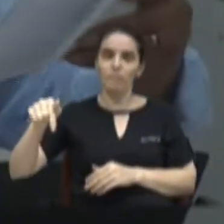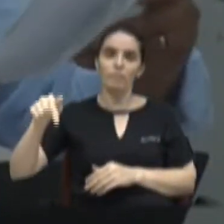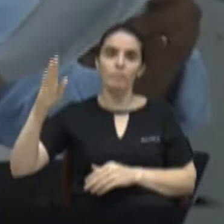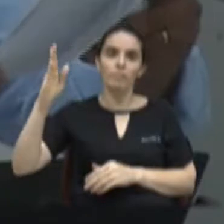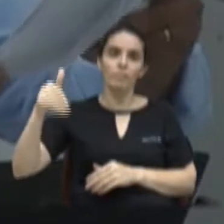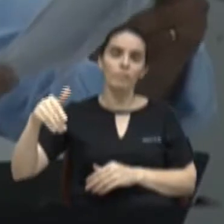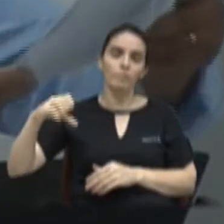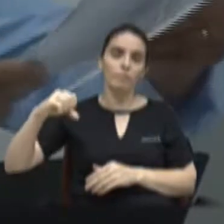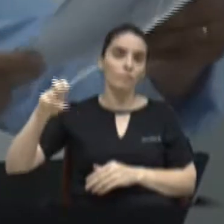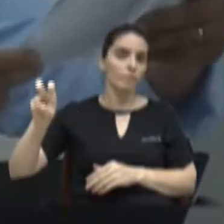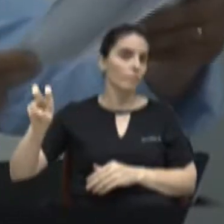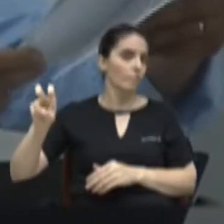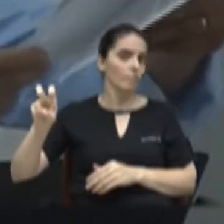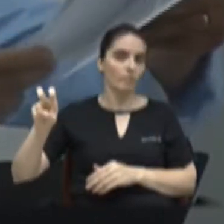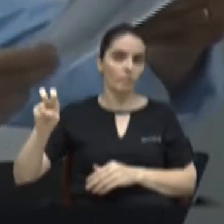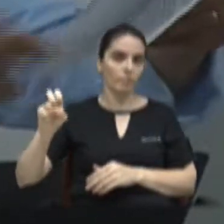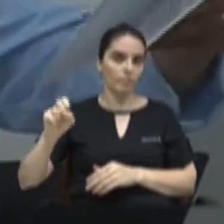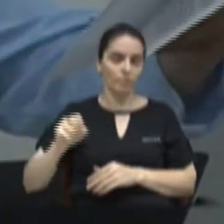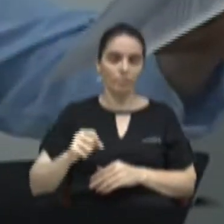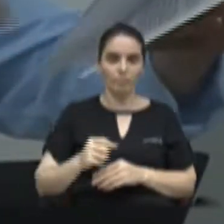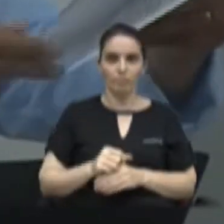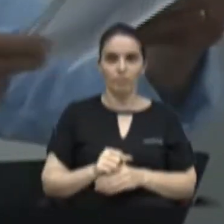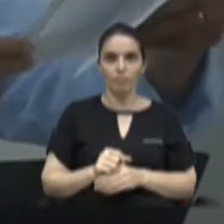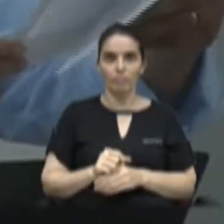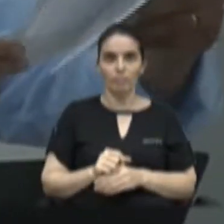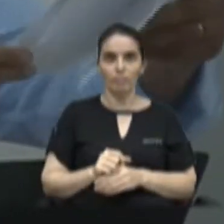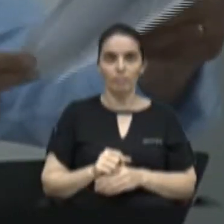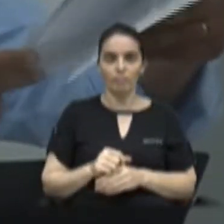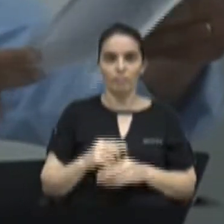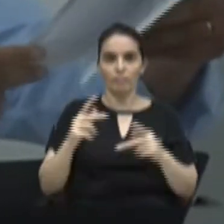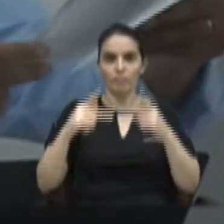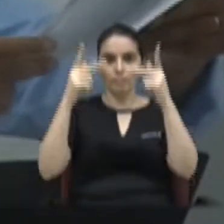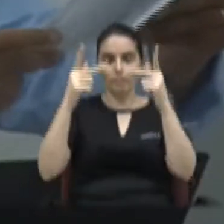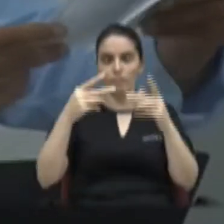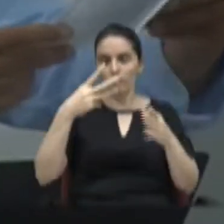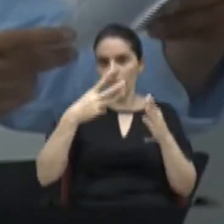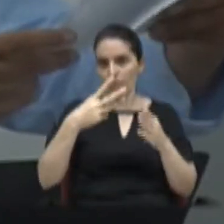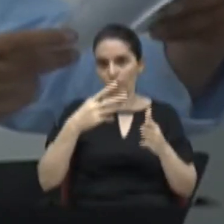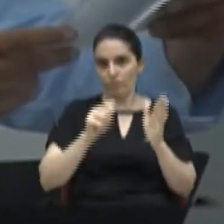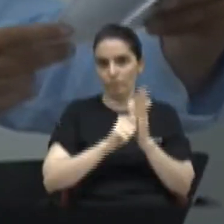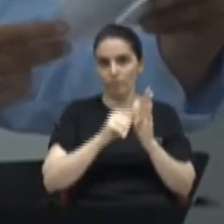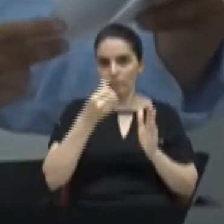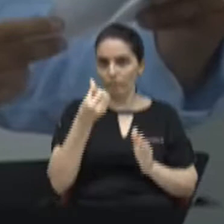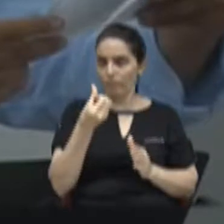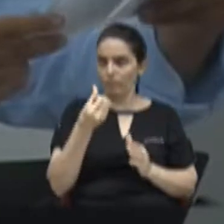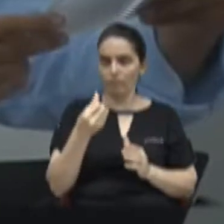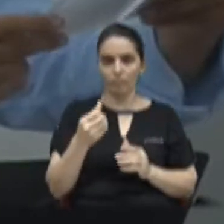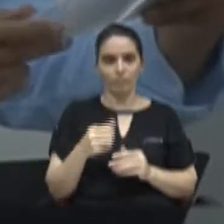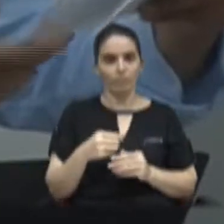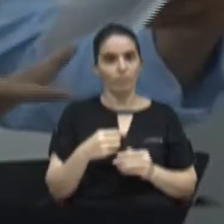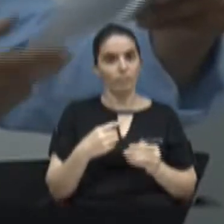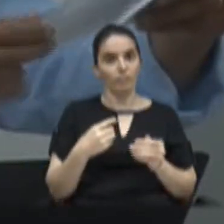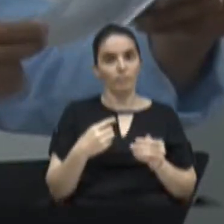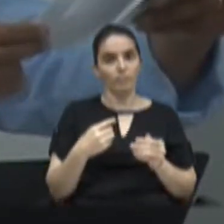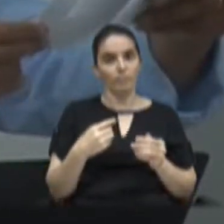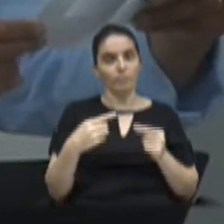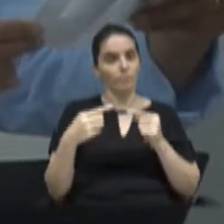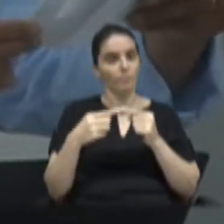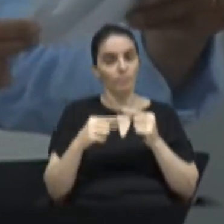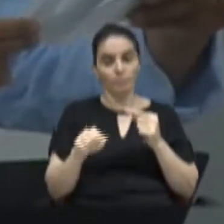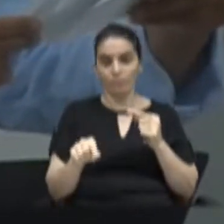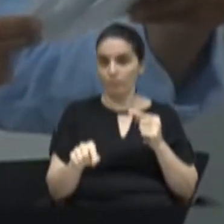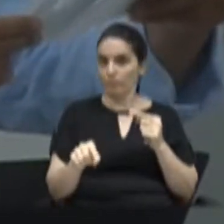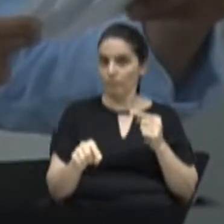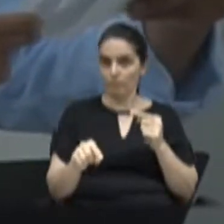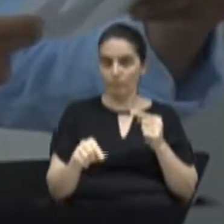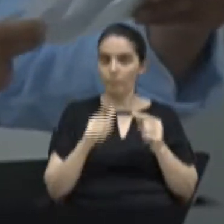8.987/95. Não se caracteriza, parágrafo 3º do artigo 6º, não se caracteriza como descontinuidade do serviço